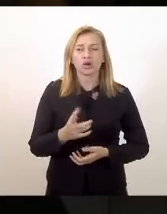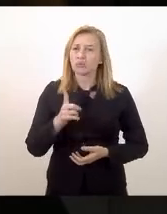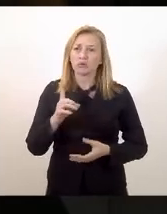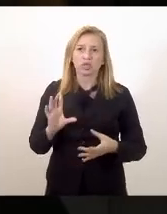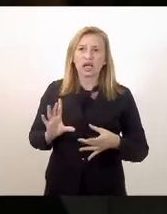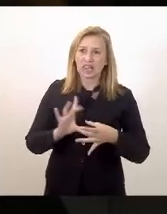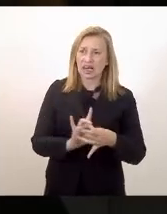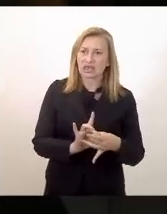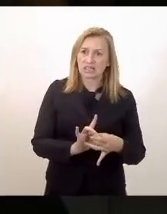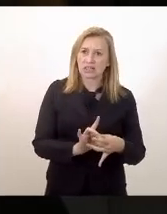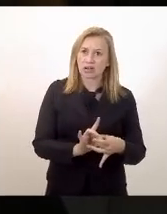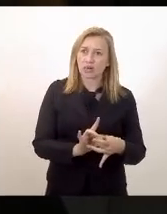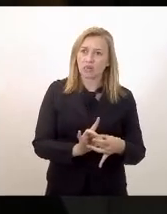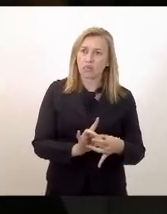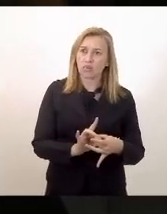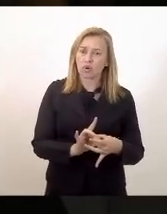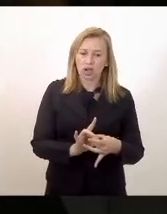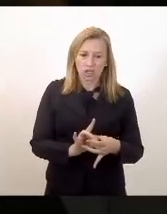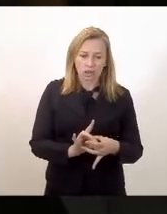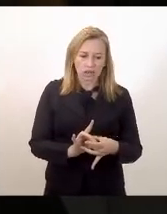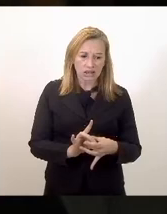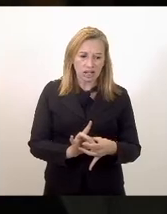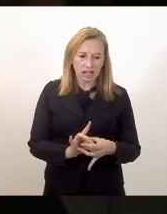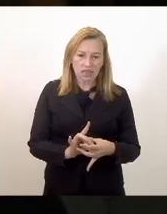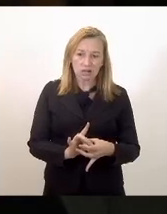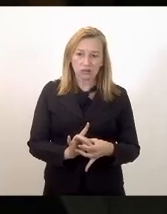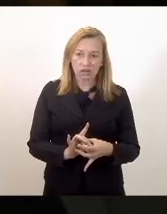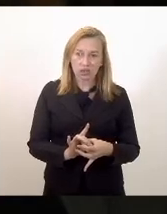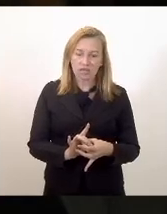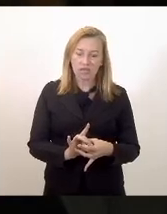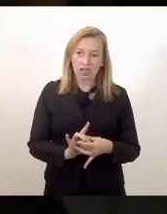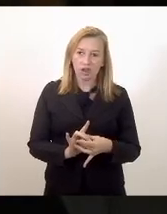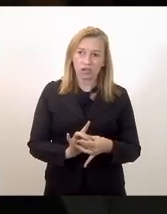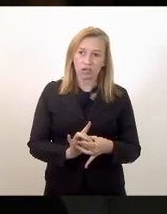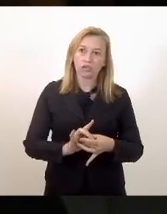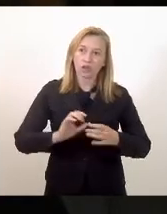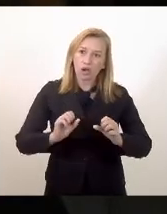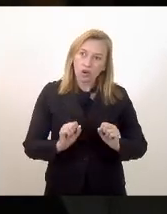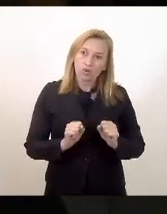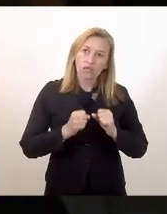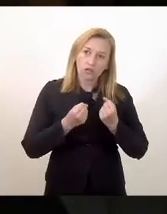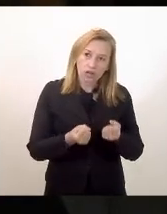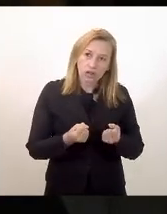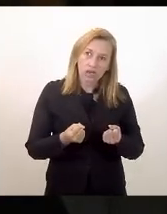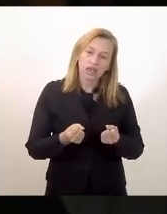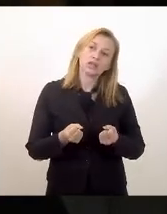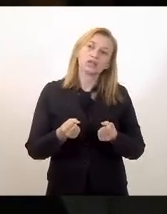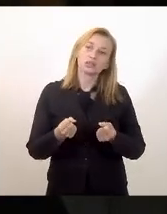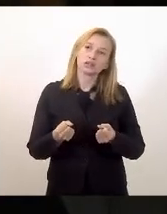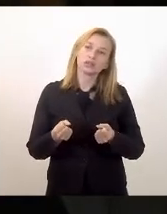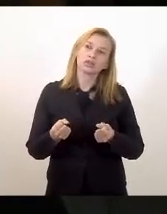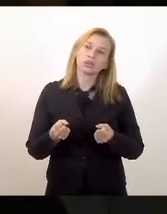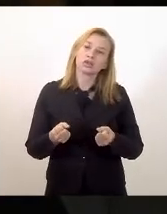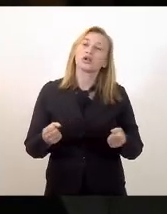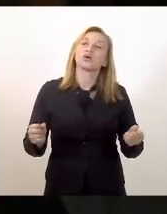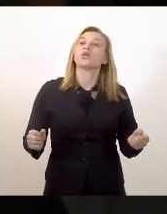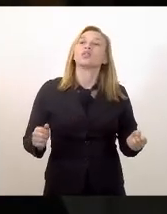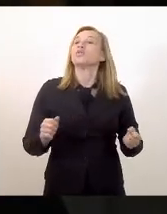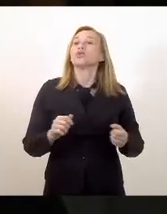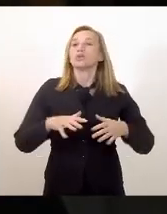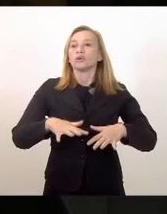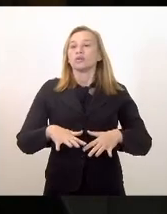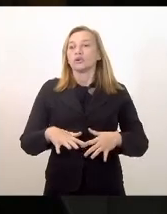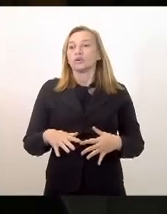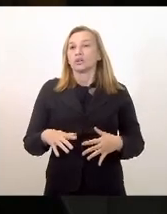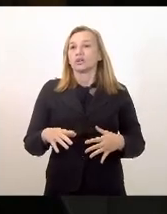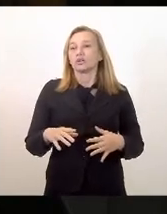coligação fortalece a identidade, a doutrina, o programa dos partidos, que assim se apresentam perante a sociedade. Não estou